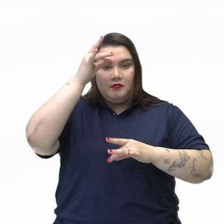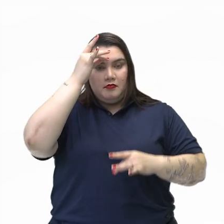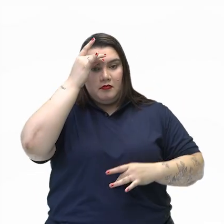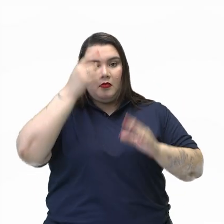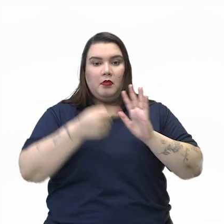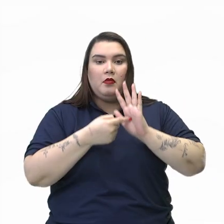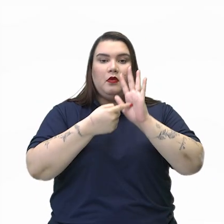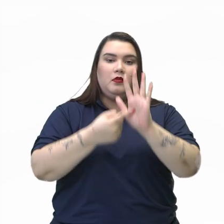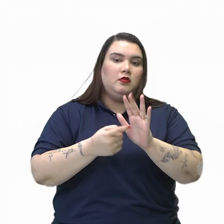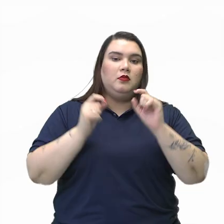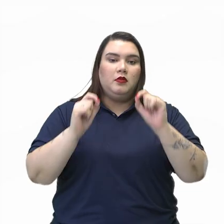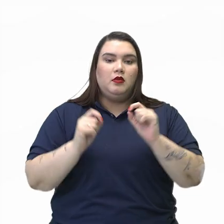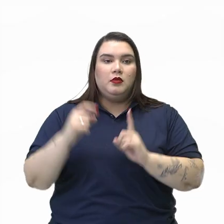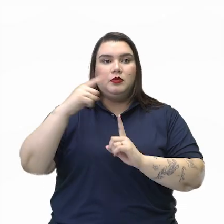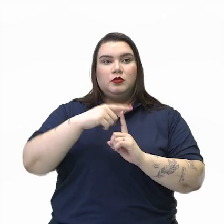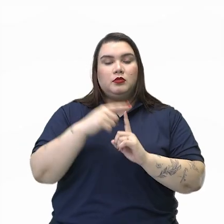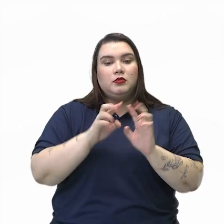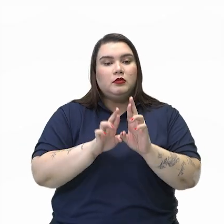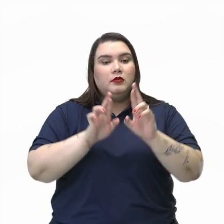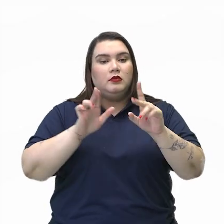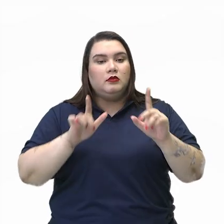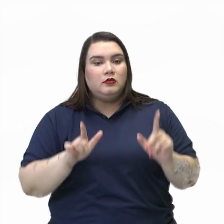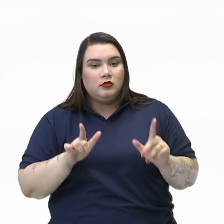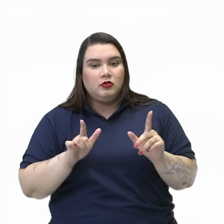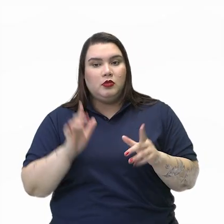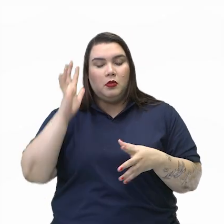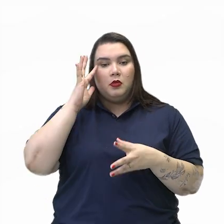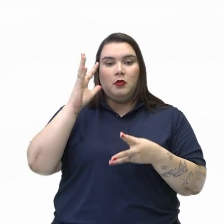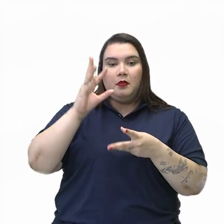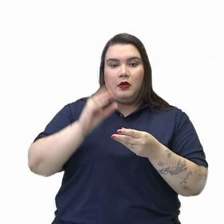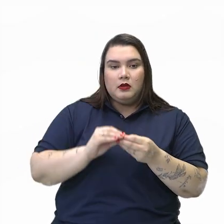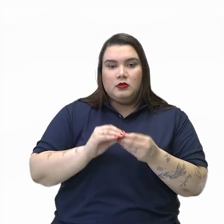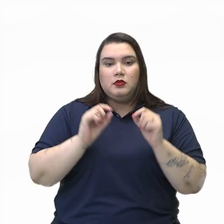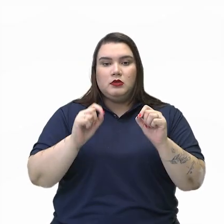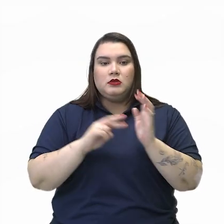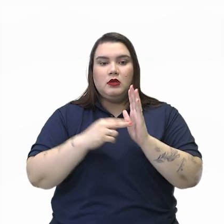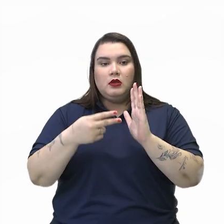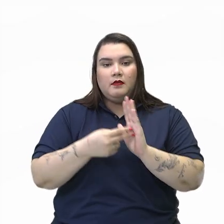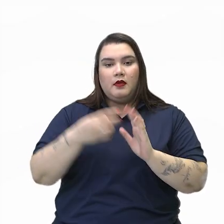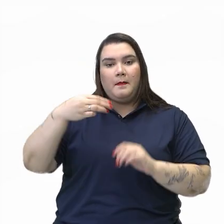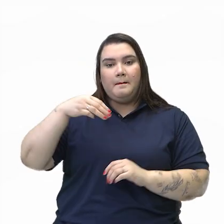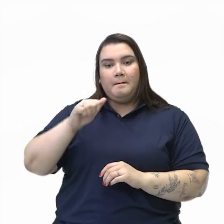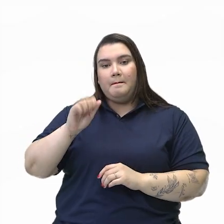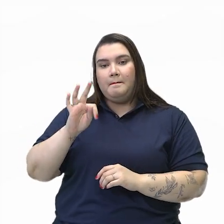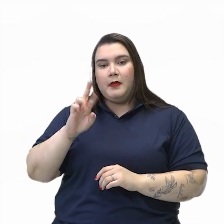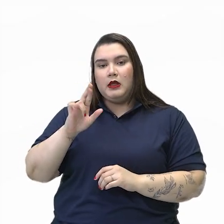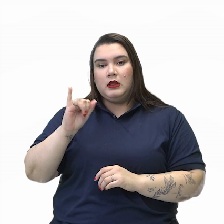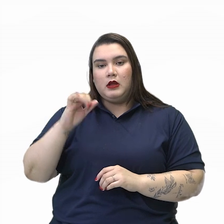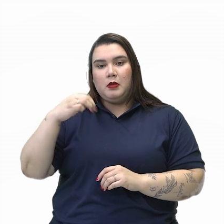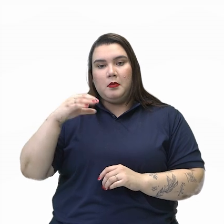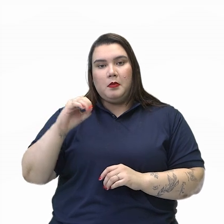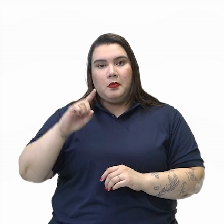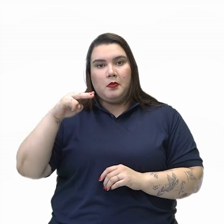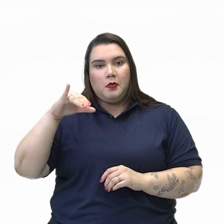trazendo uma forma diferente de interpretar o que chamamos de matrimônio. Quando ele traz